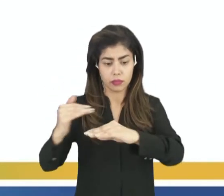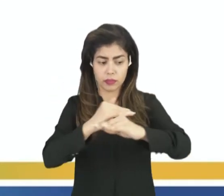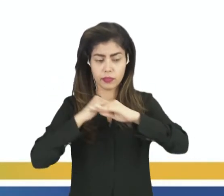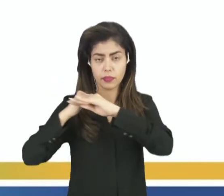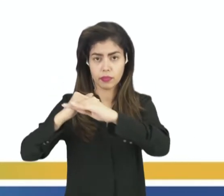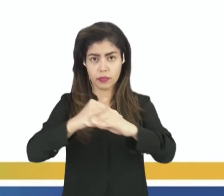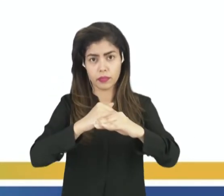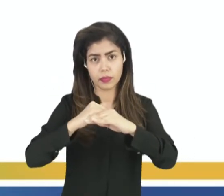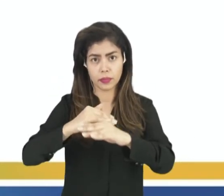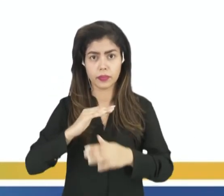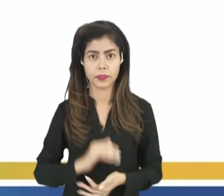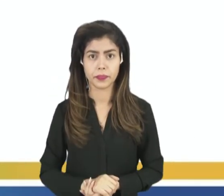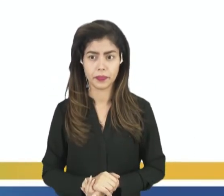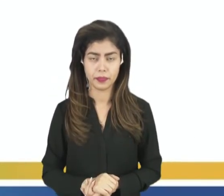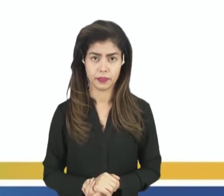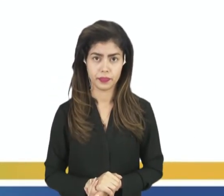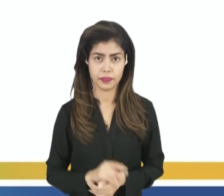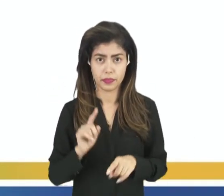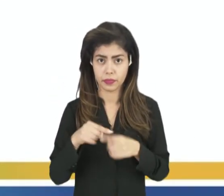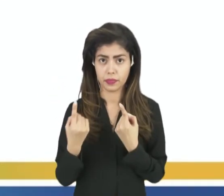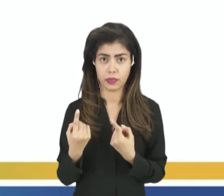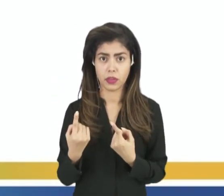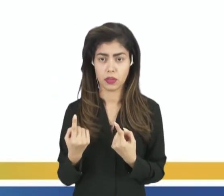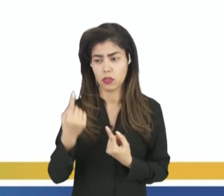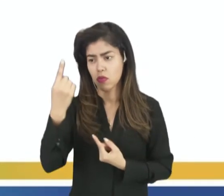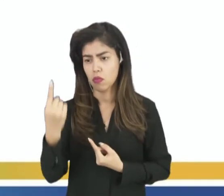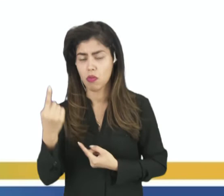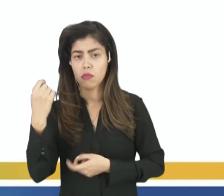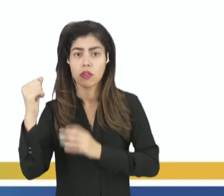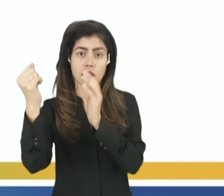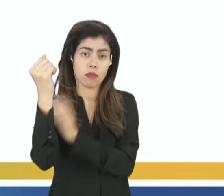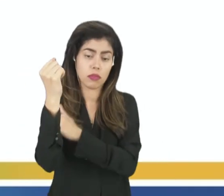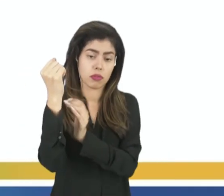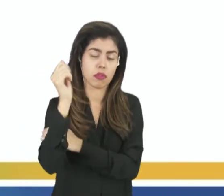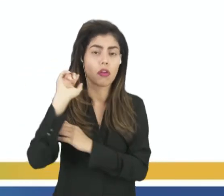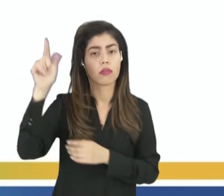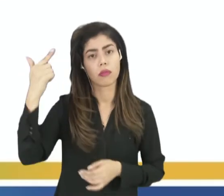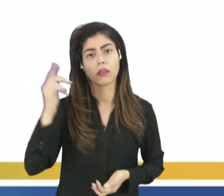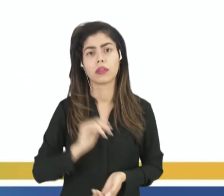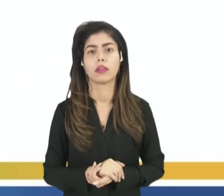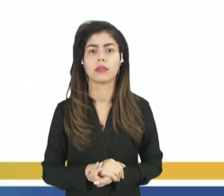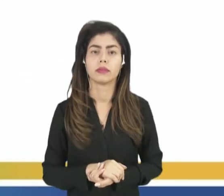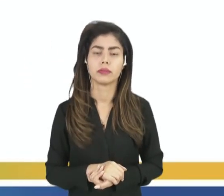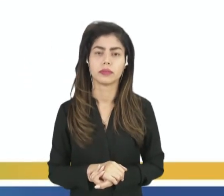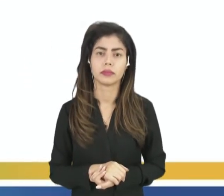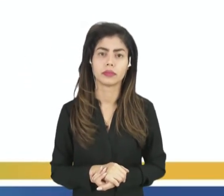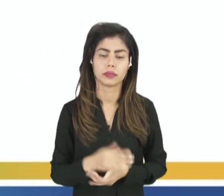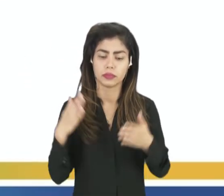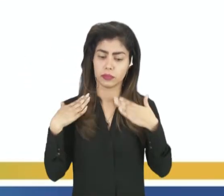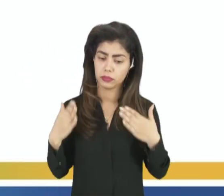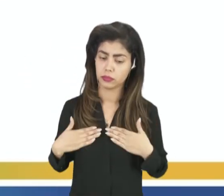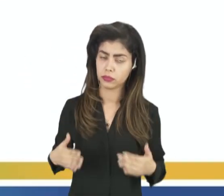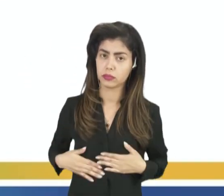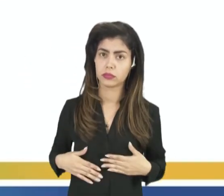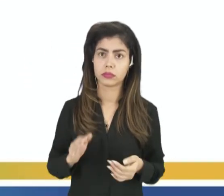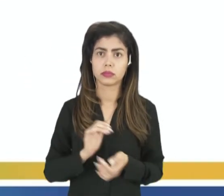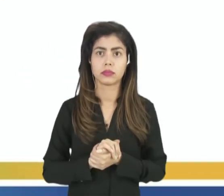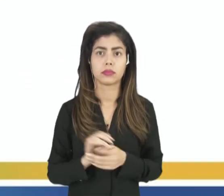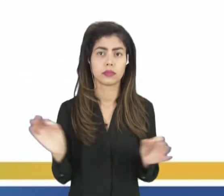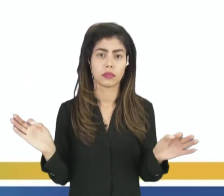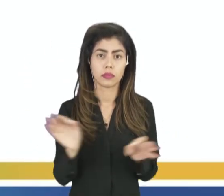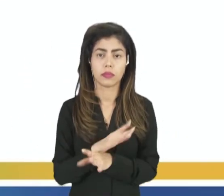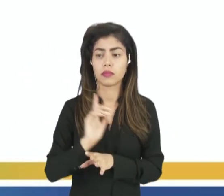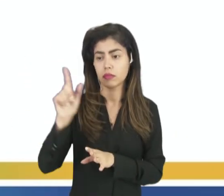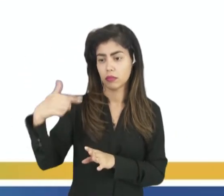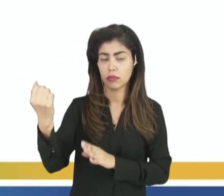iguais, são iguais, mas uns geralmente são mais fortes que os outros. Uns são mais fortes com o corpo, o que acaba